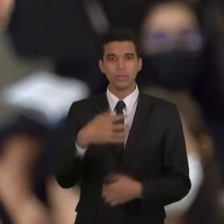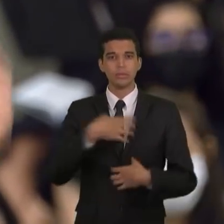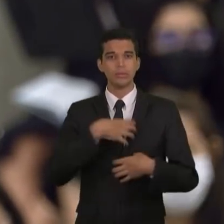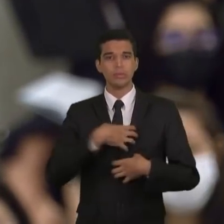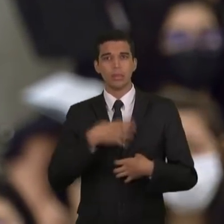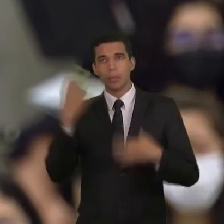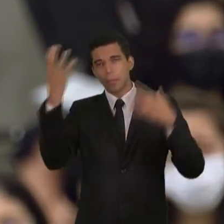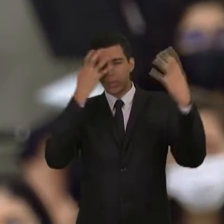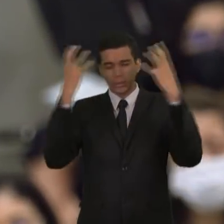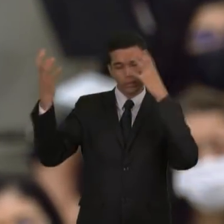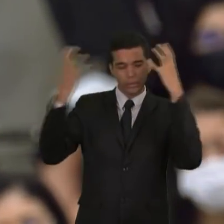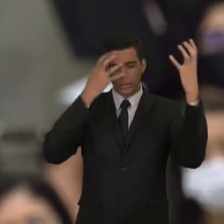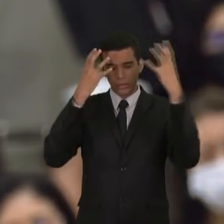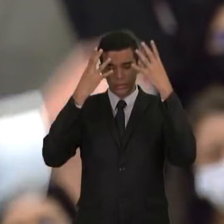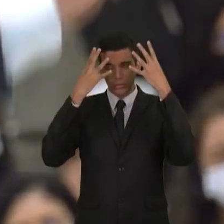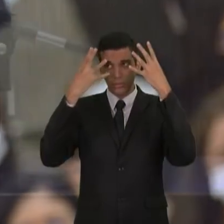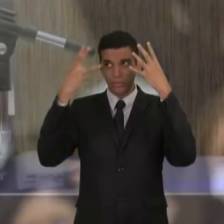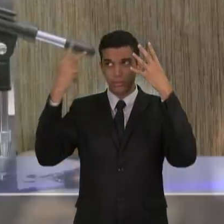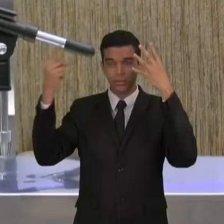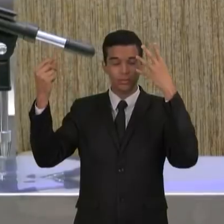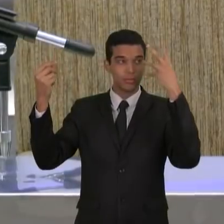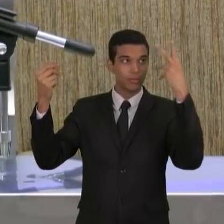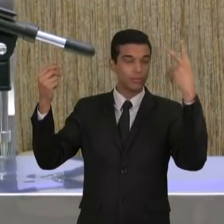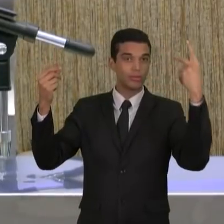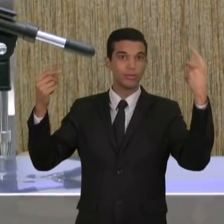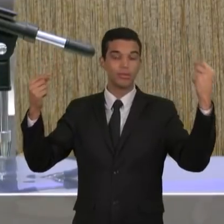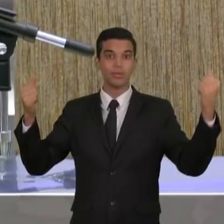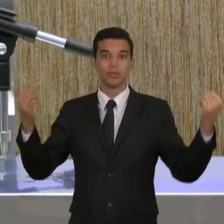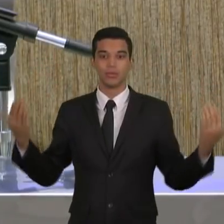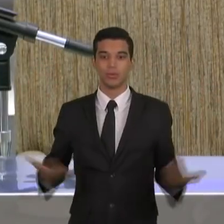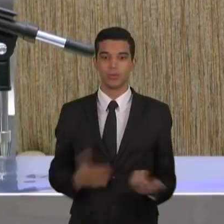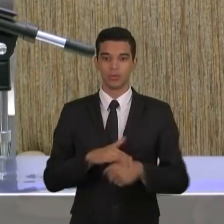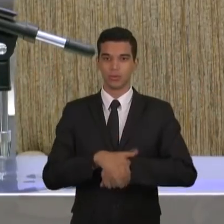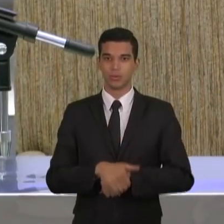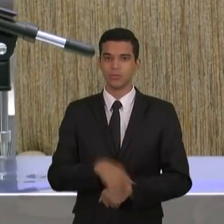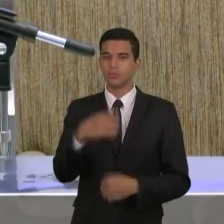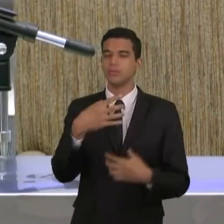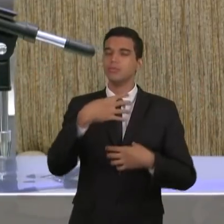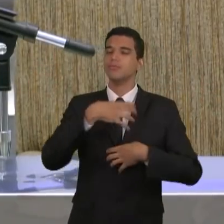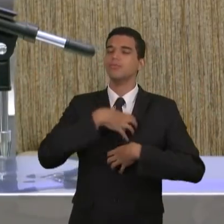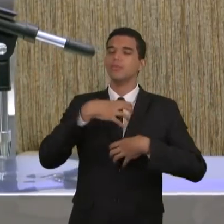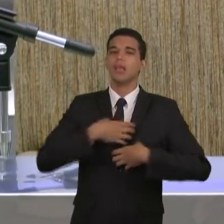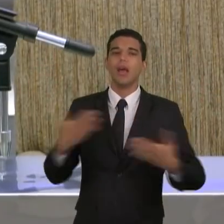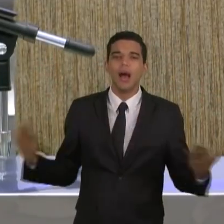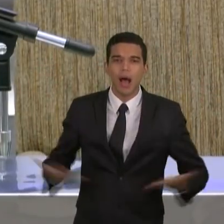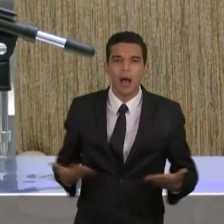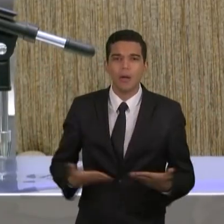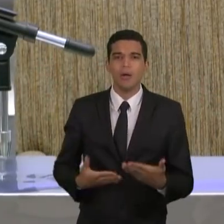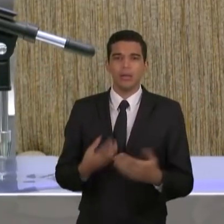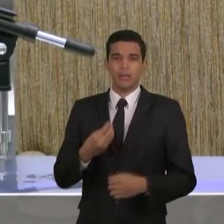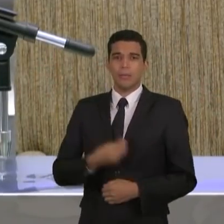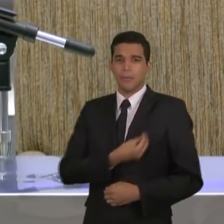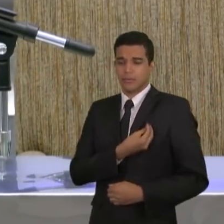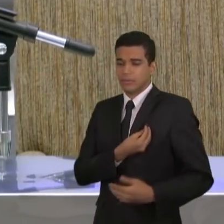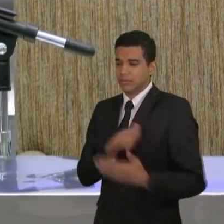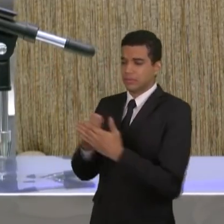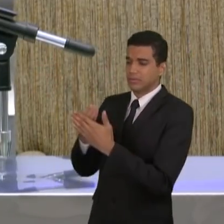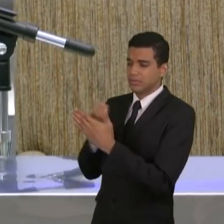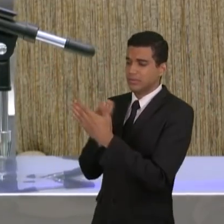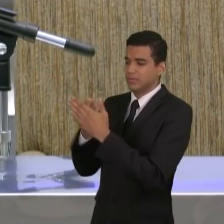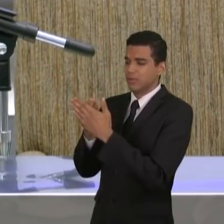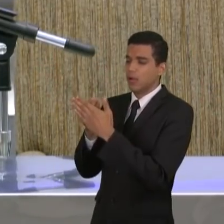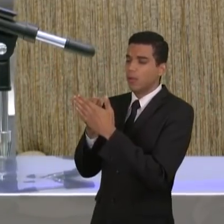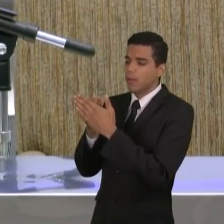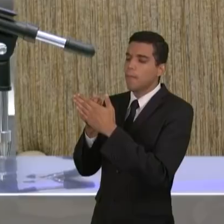derrubadas Aqui Esta noite que os muros caem um comece a cair por terra agora em nome de